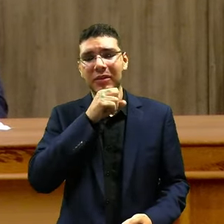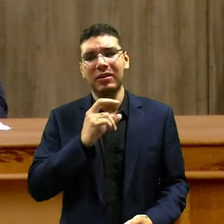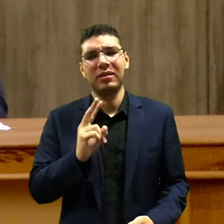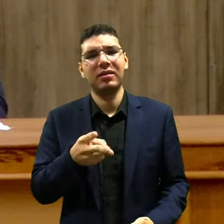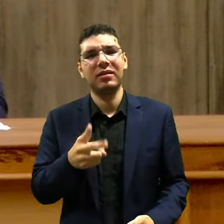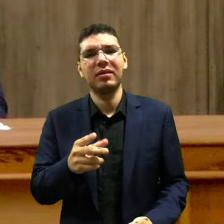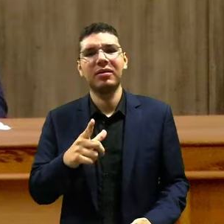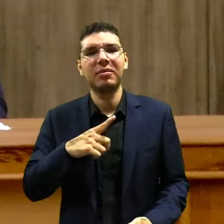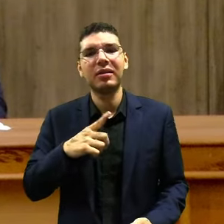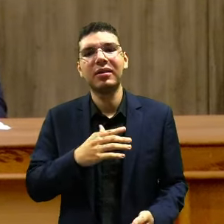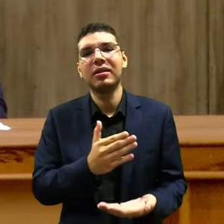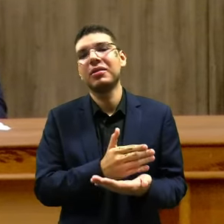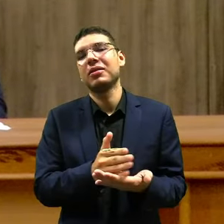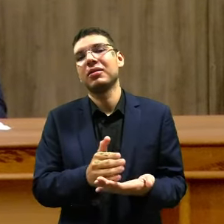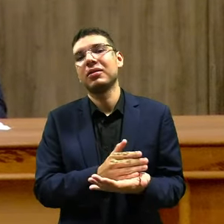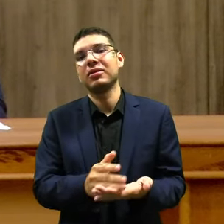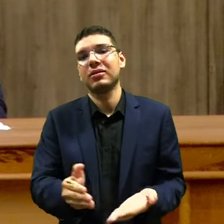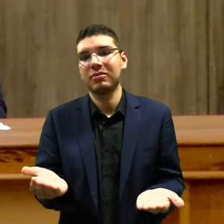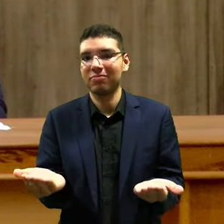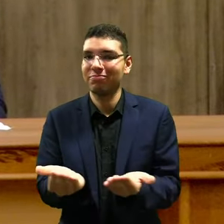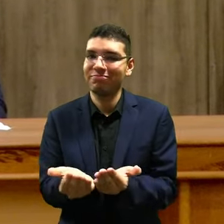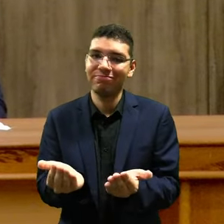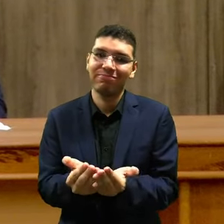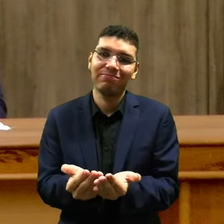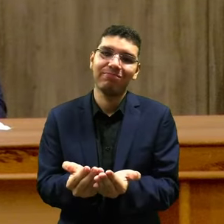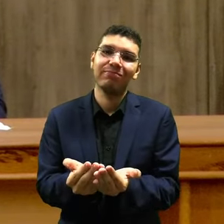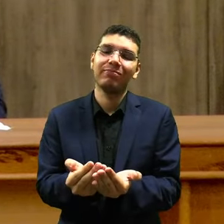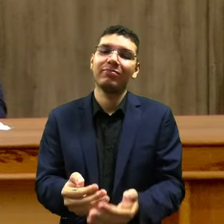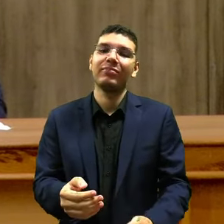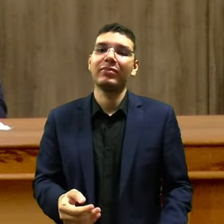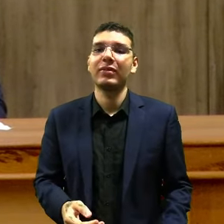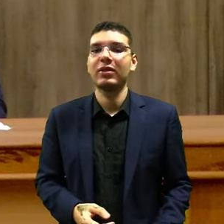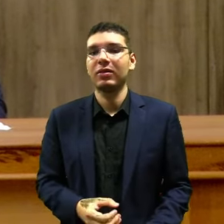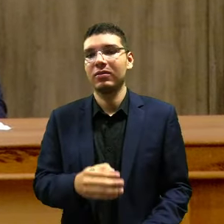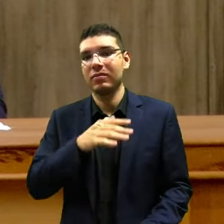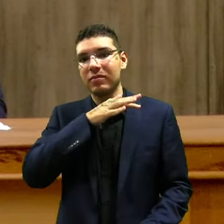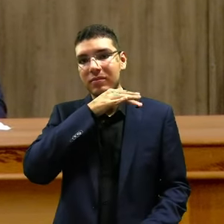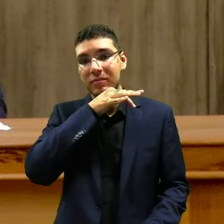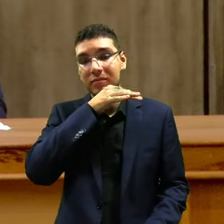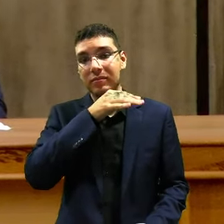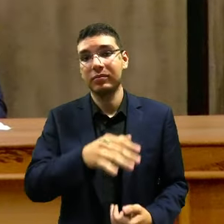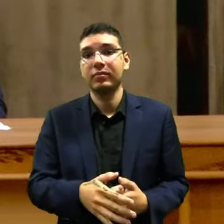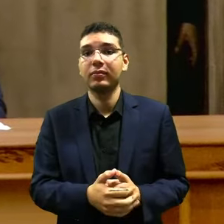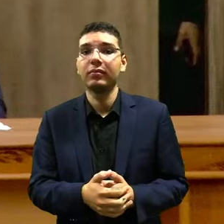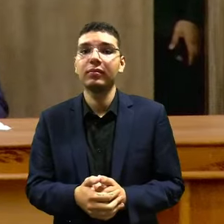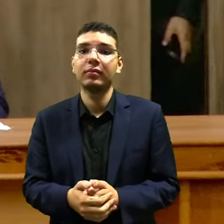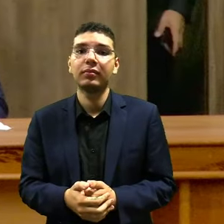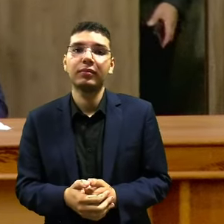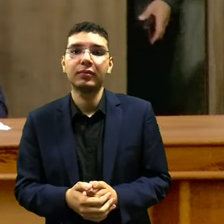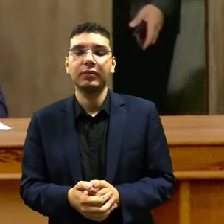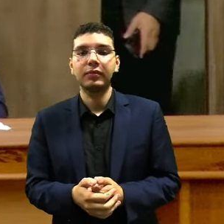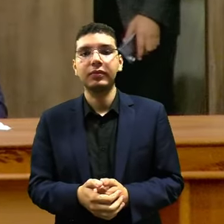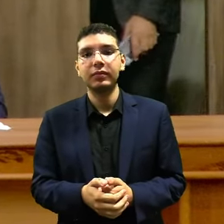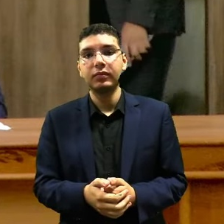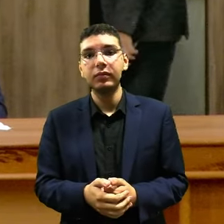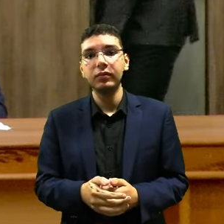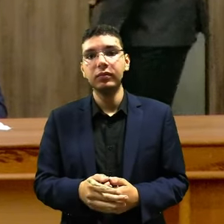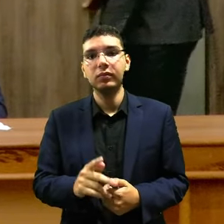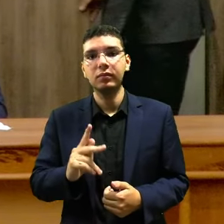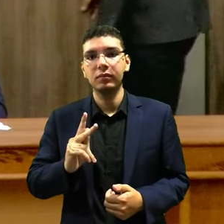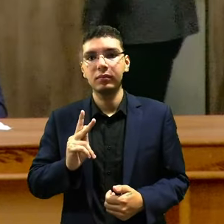irmão é muito triste e o escritu aos hebreus diz que Deus não nos chama para est trabalhando tá lá em Hebreus